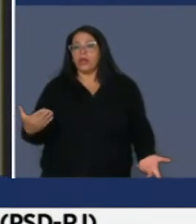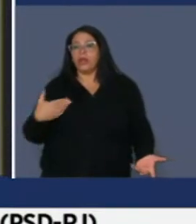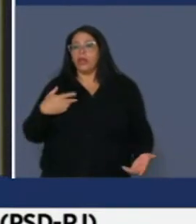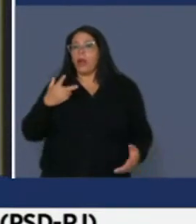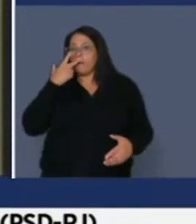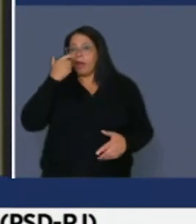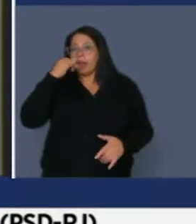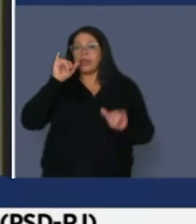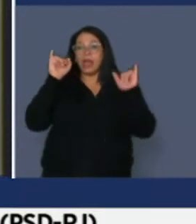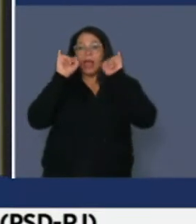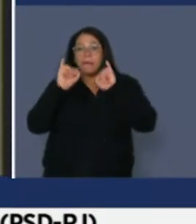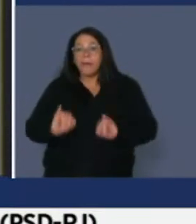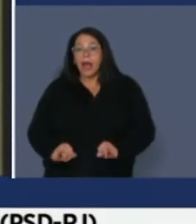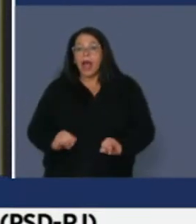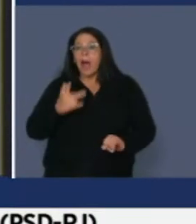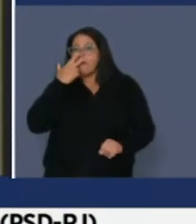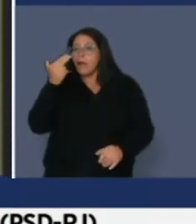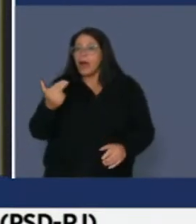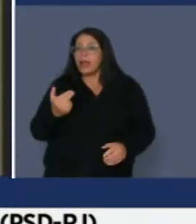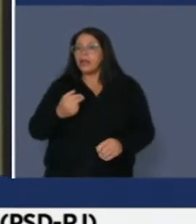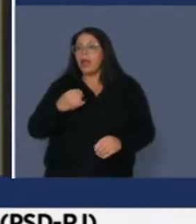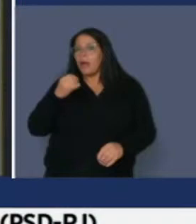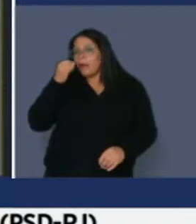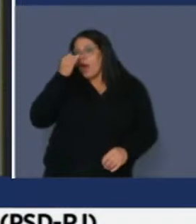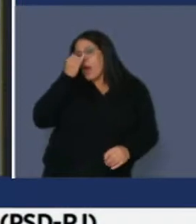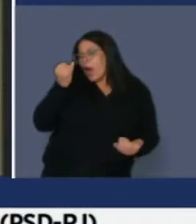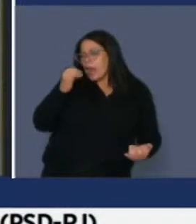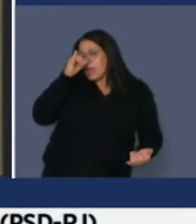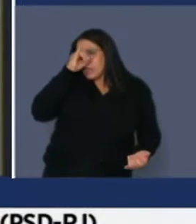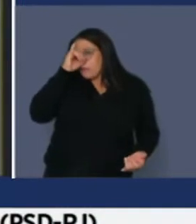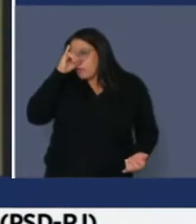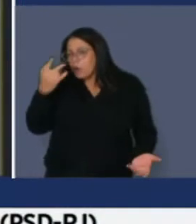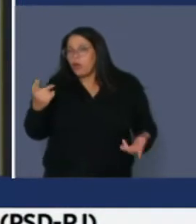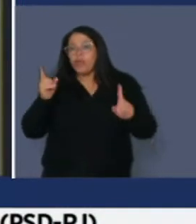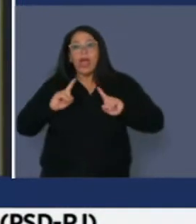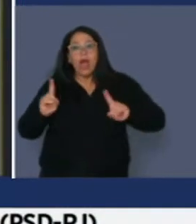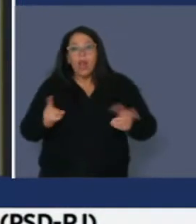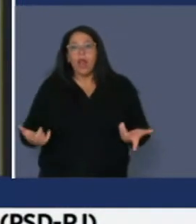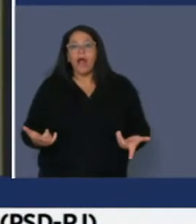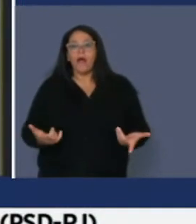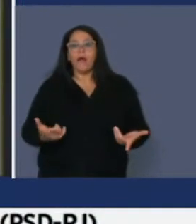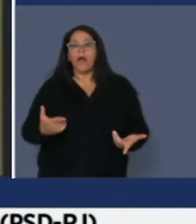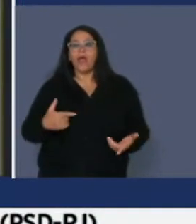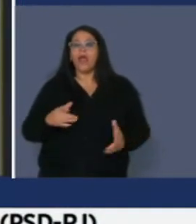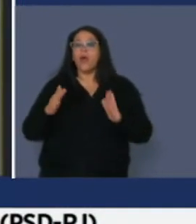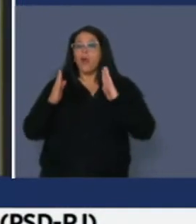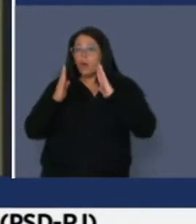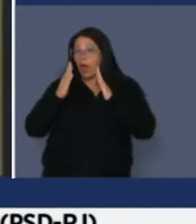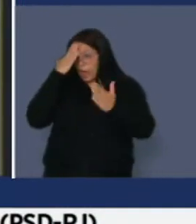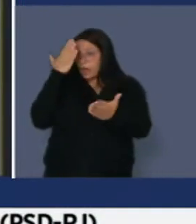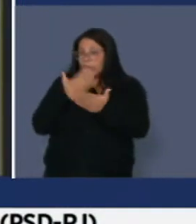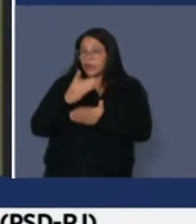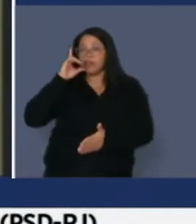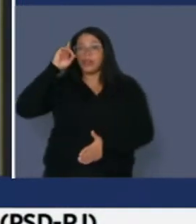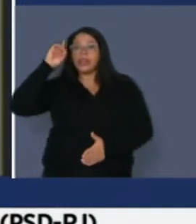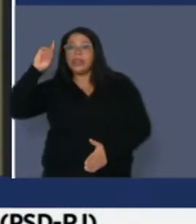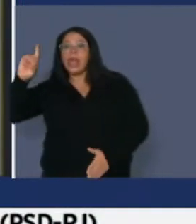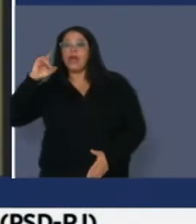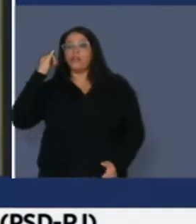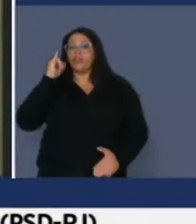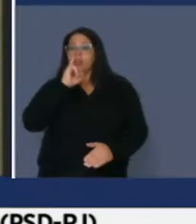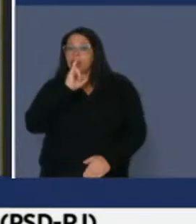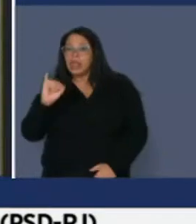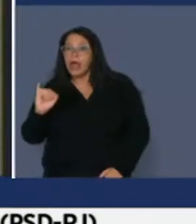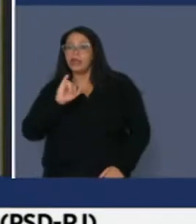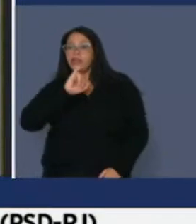Desconstruíram a minha imagem, me chamando de feiticeira, coisas que eu não sou. Eu sirvo a um Deus, que é Deus de Abraão, Isaac, Jacó